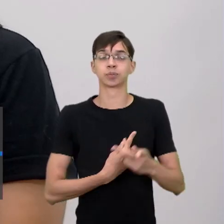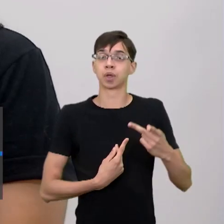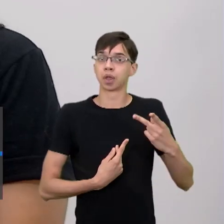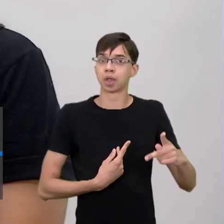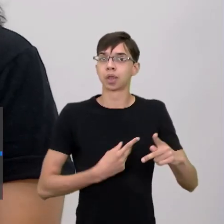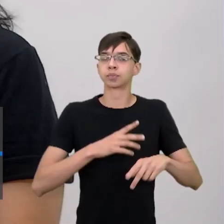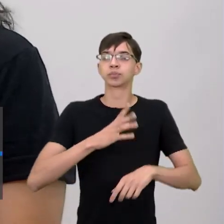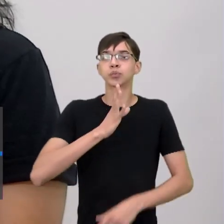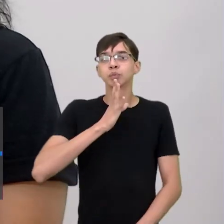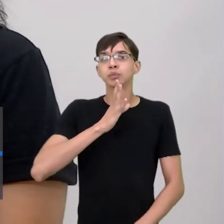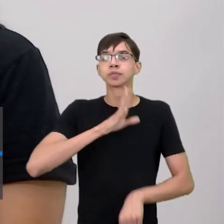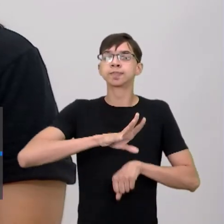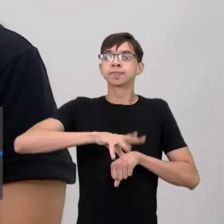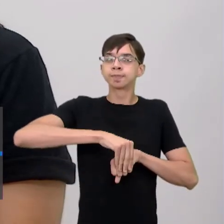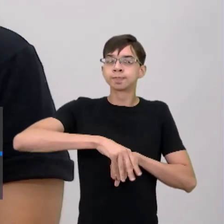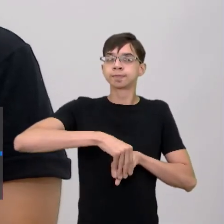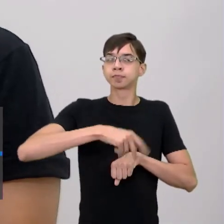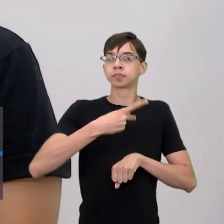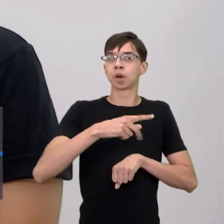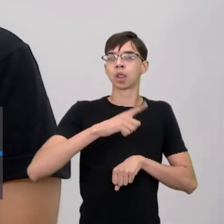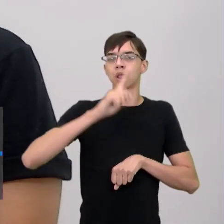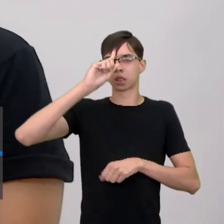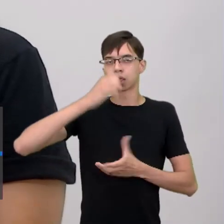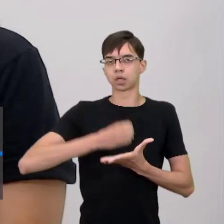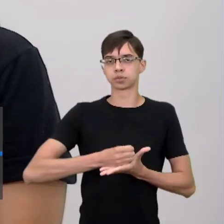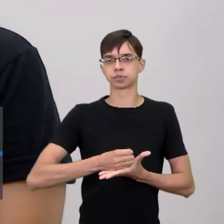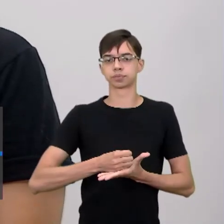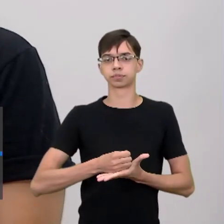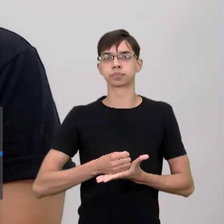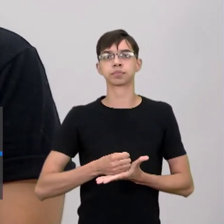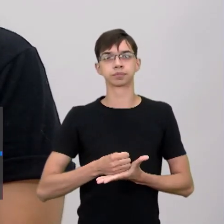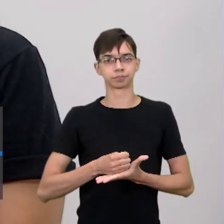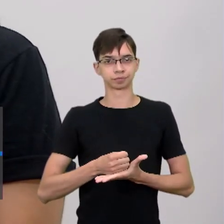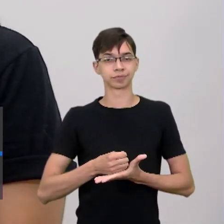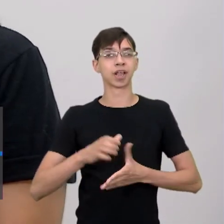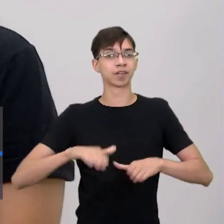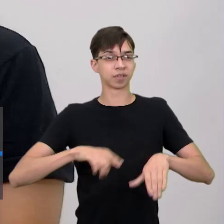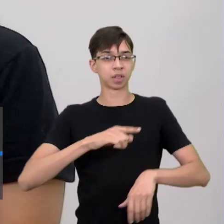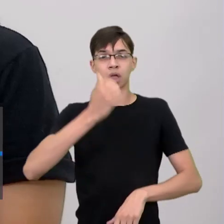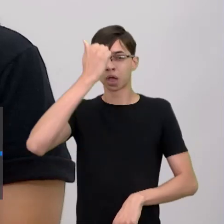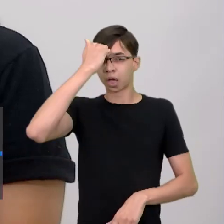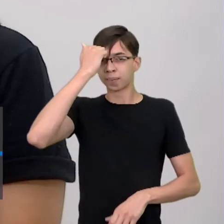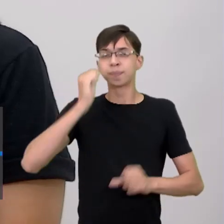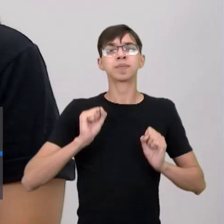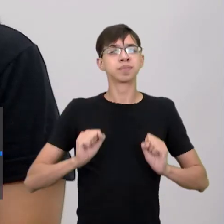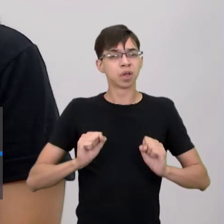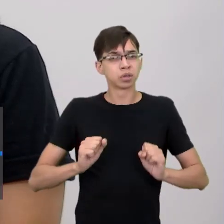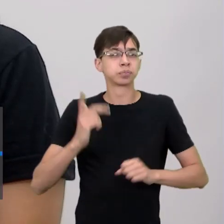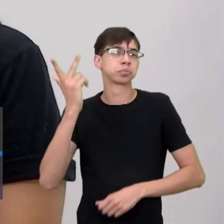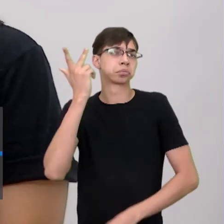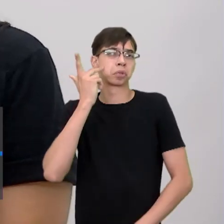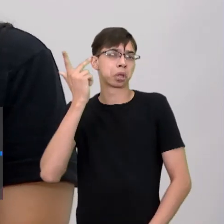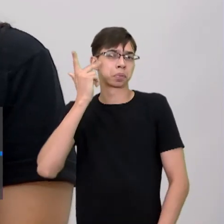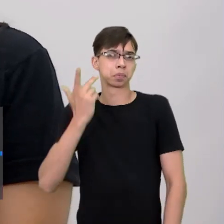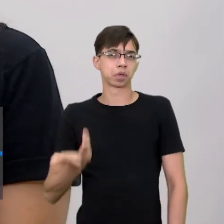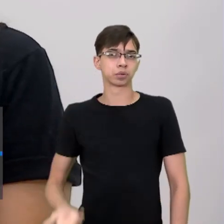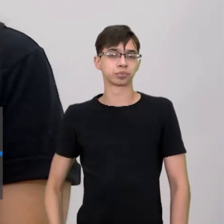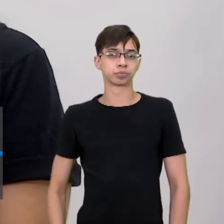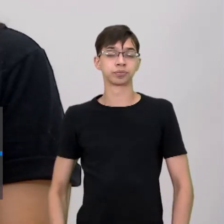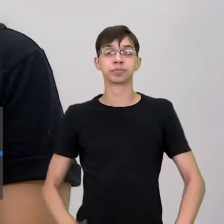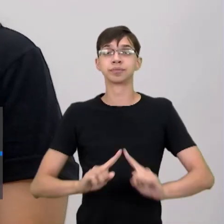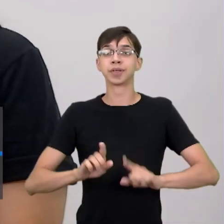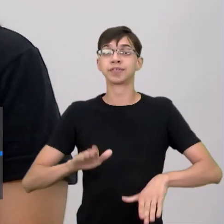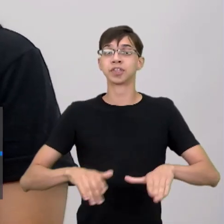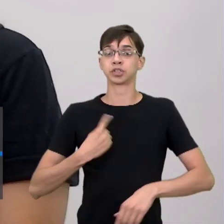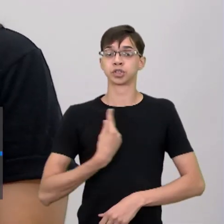aquela decisão. Ele pode se arrepender? Pode. Todos nós nos arrependemos de muitas coisas, né? E é normal. Mas quando a gente se coloca nesse